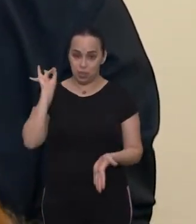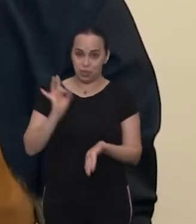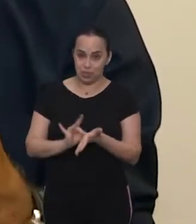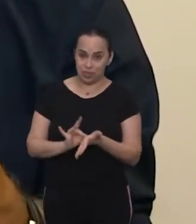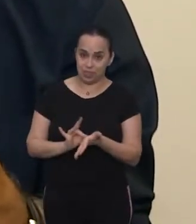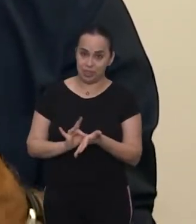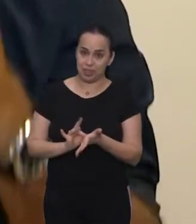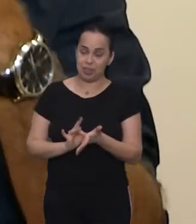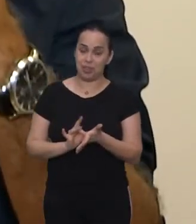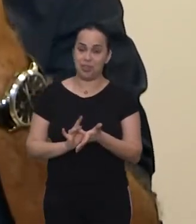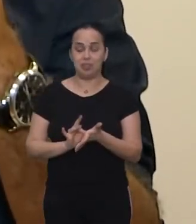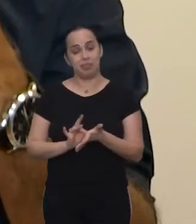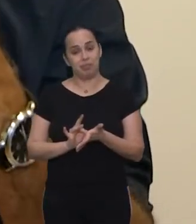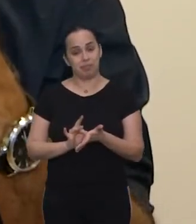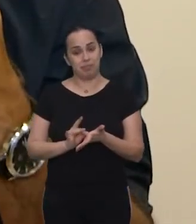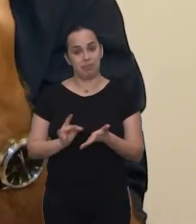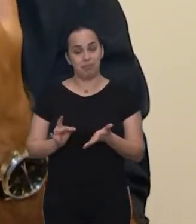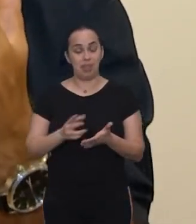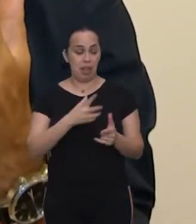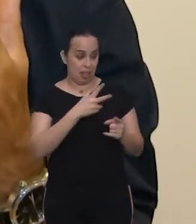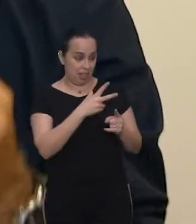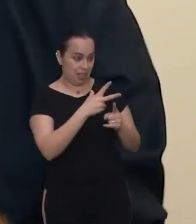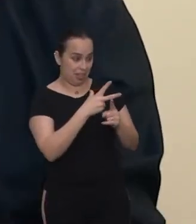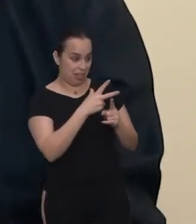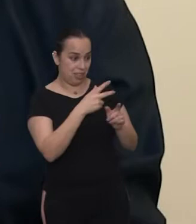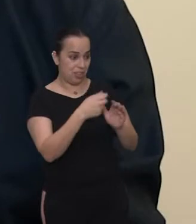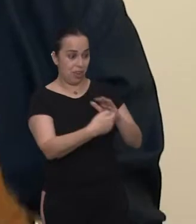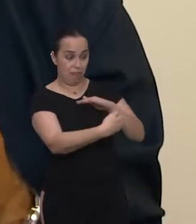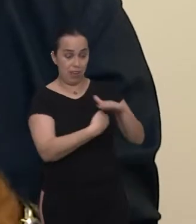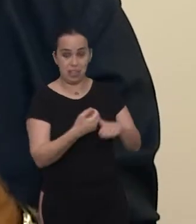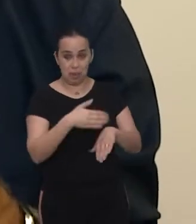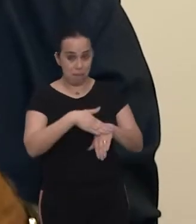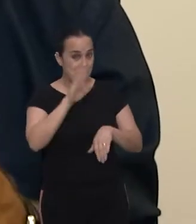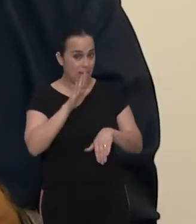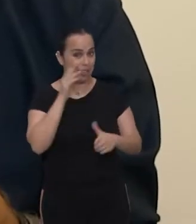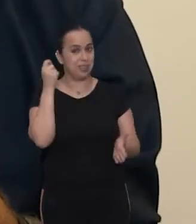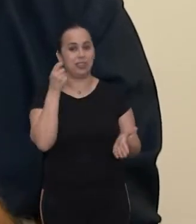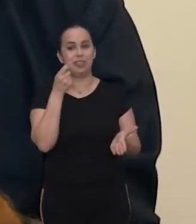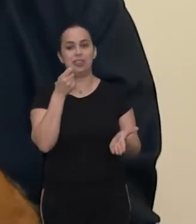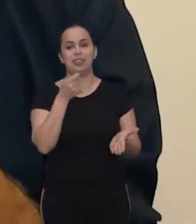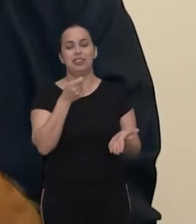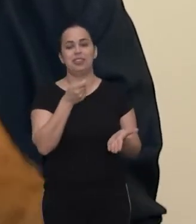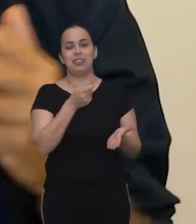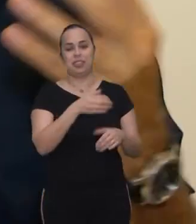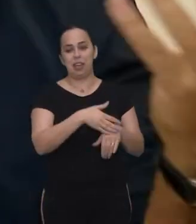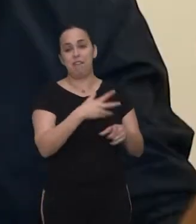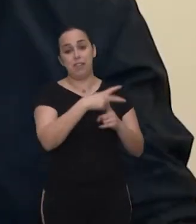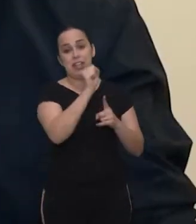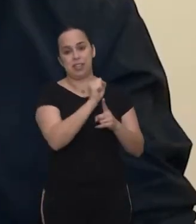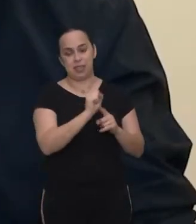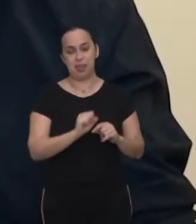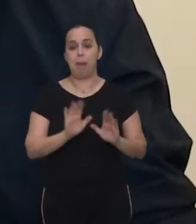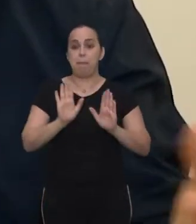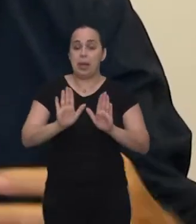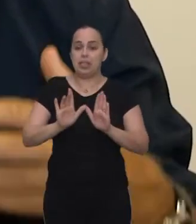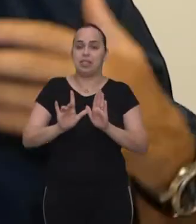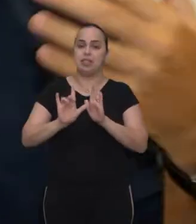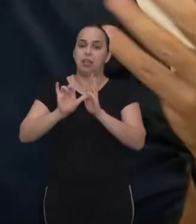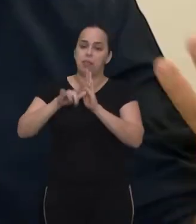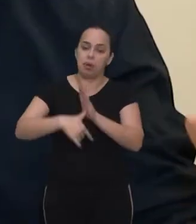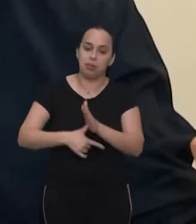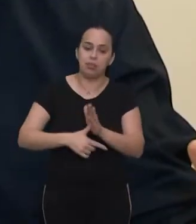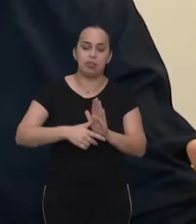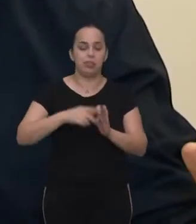então em tese este será seria o vencedor da licitação óbvio que ainda está sujeito à análise dos documentos